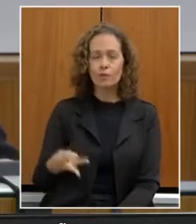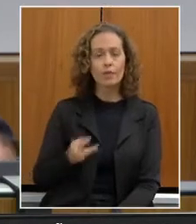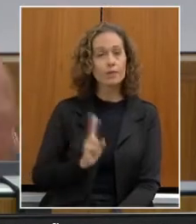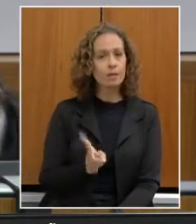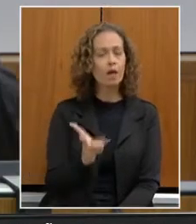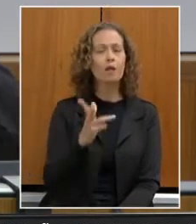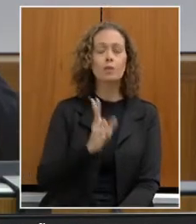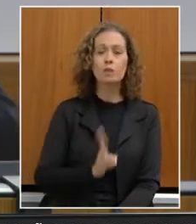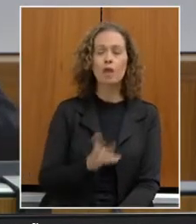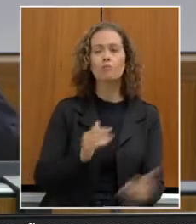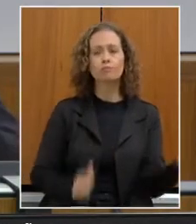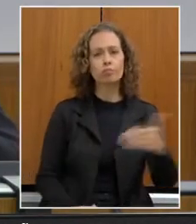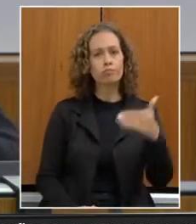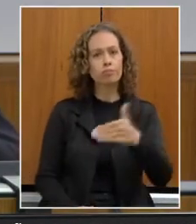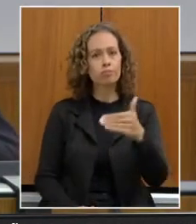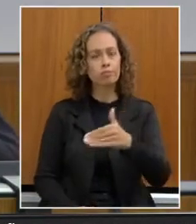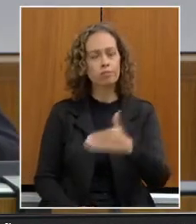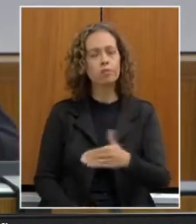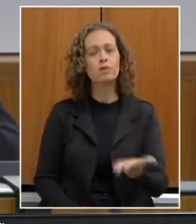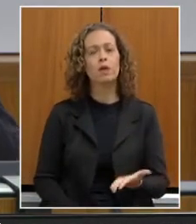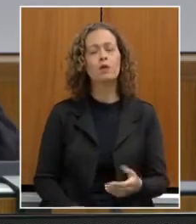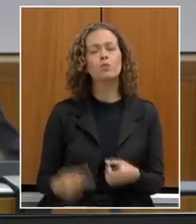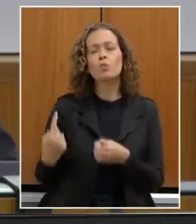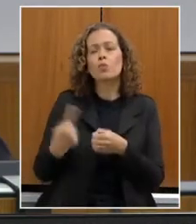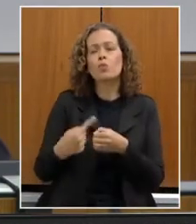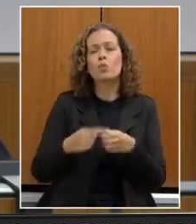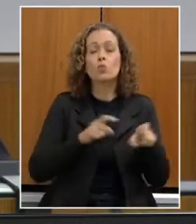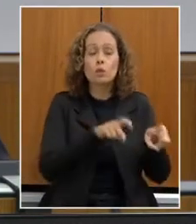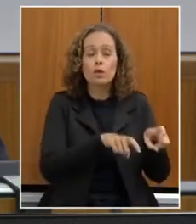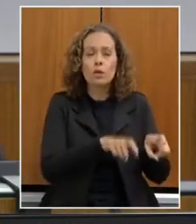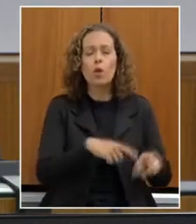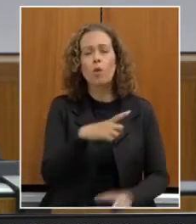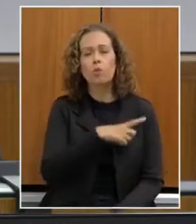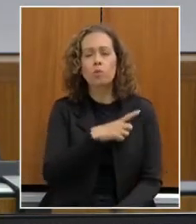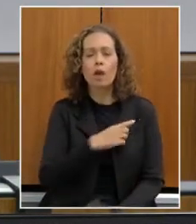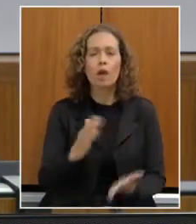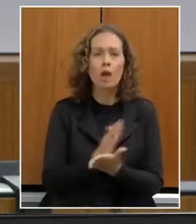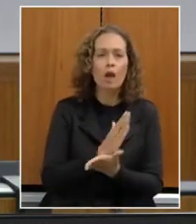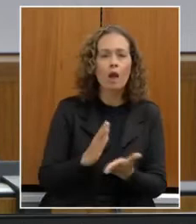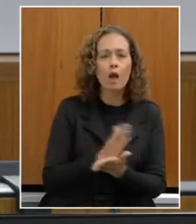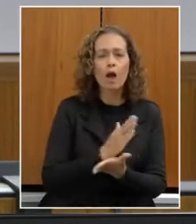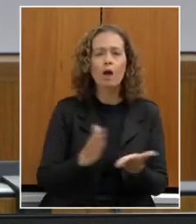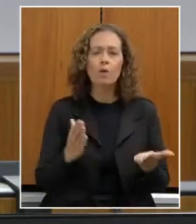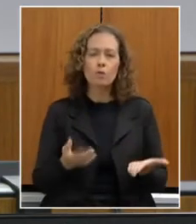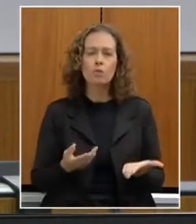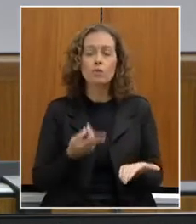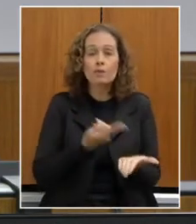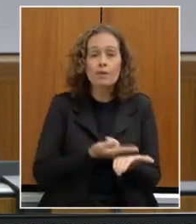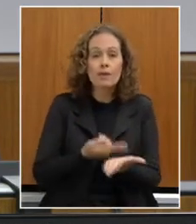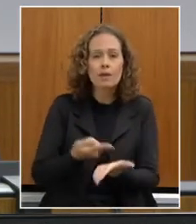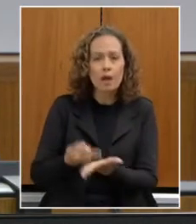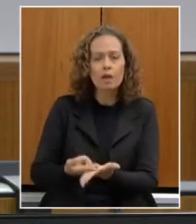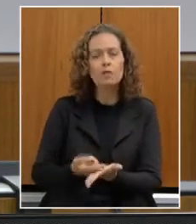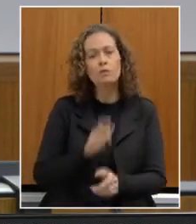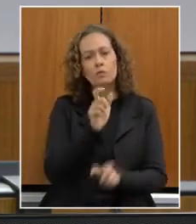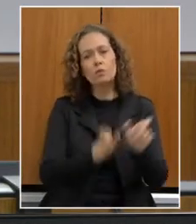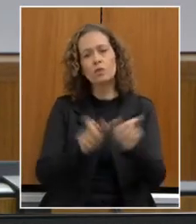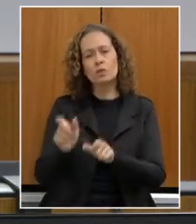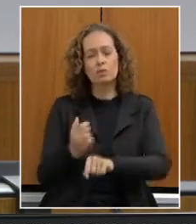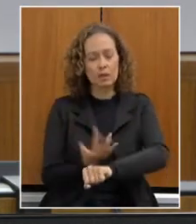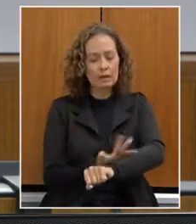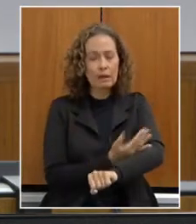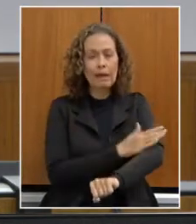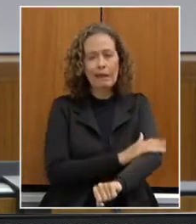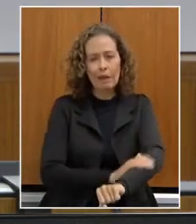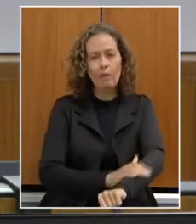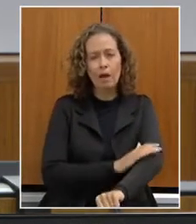interior alguns leitos de queimados que não são utilizados tem baixa ocupação porque ele é um leito caro também então a nossa expectativa é criar